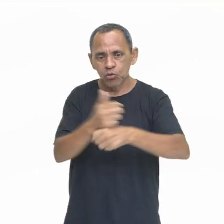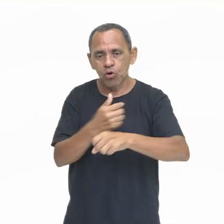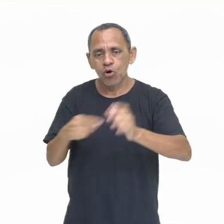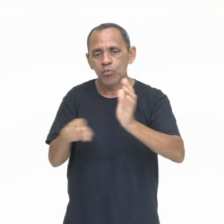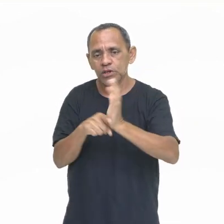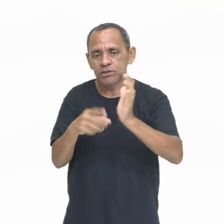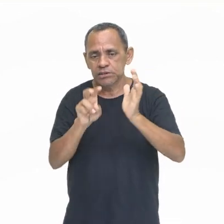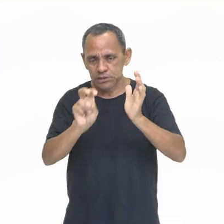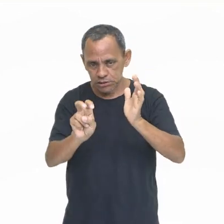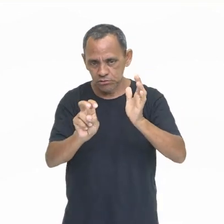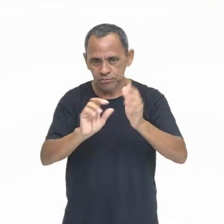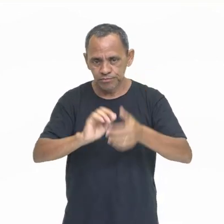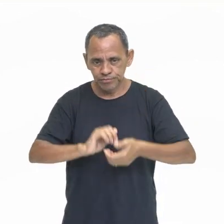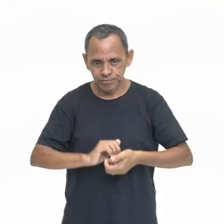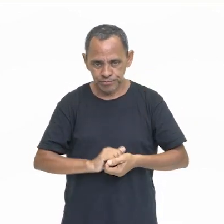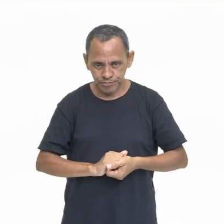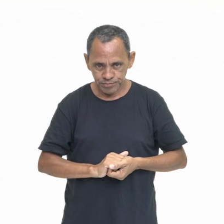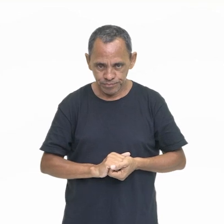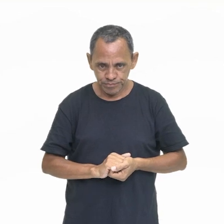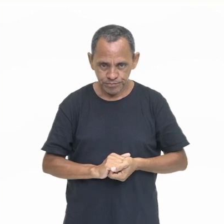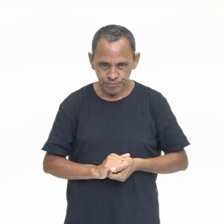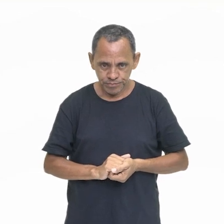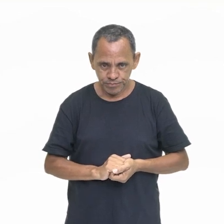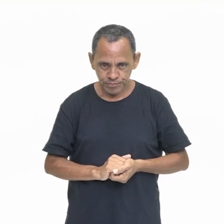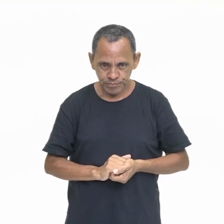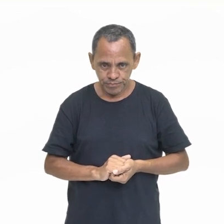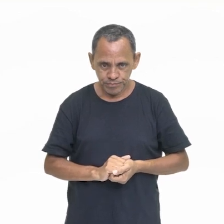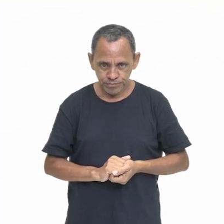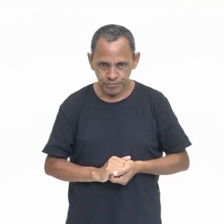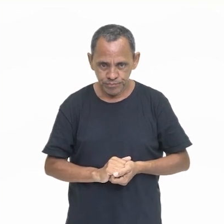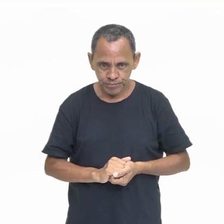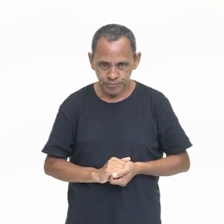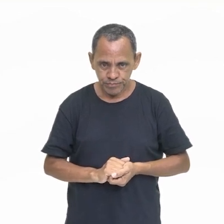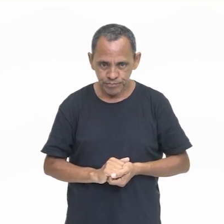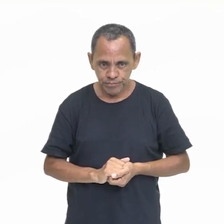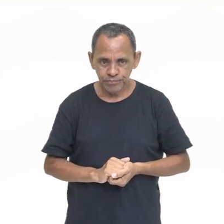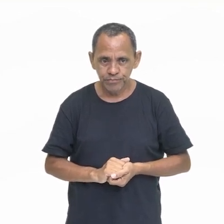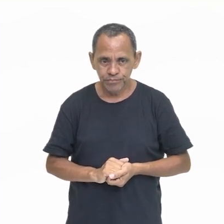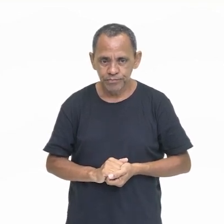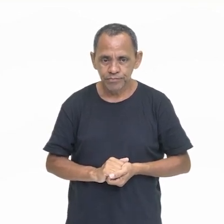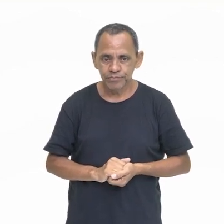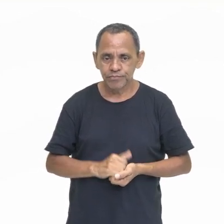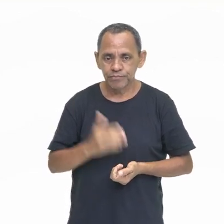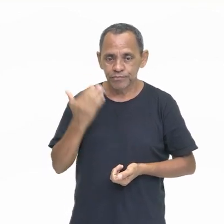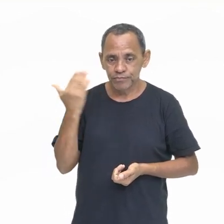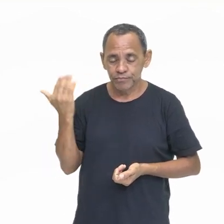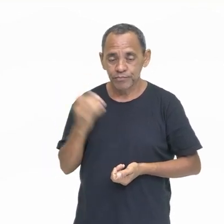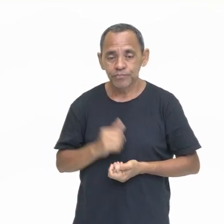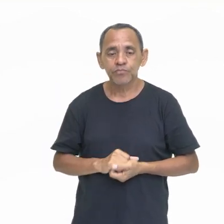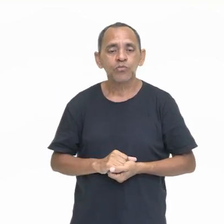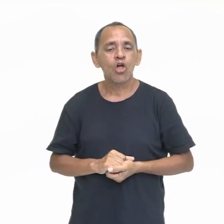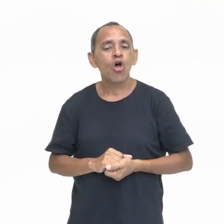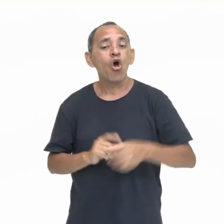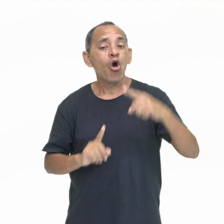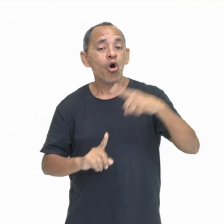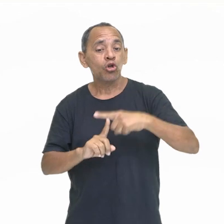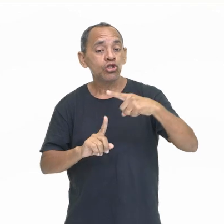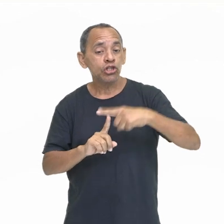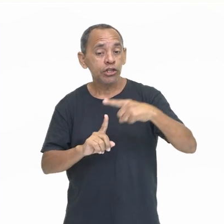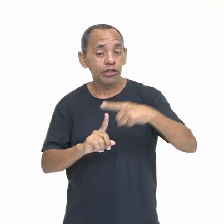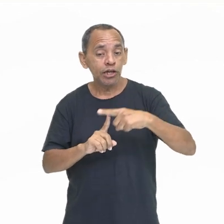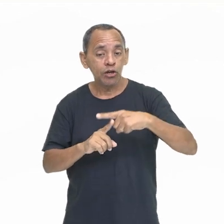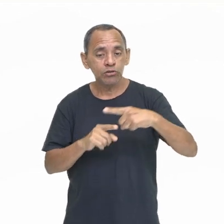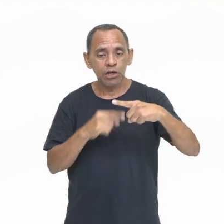12. Ficamos então com menos 60 sobre 12, e menos 60 dividido por 12, a resposta é menos 5. Diante disso,